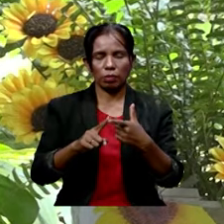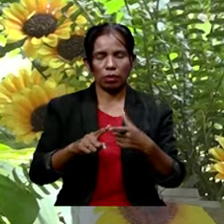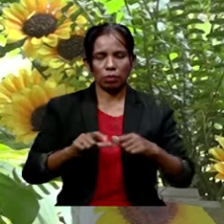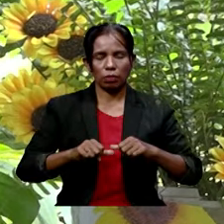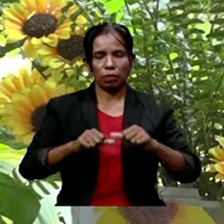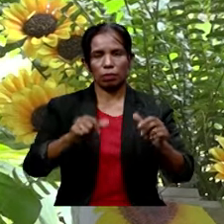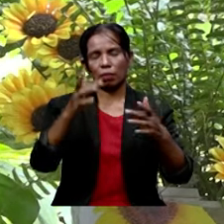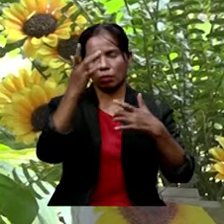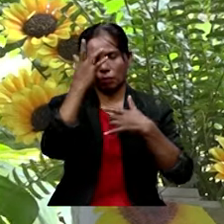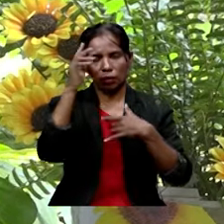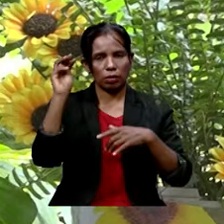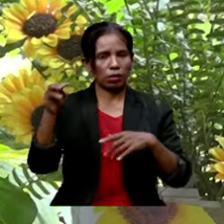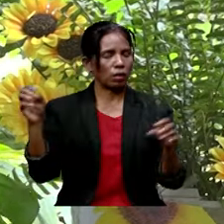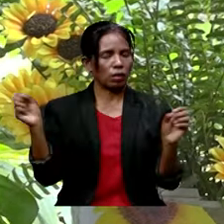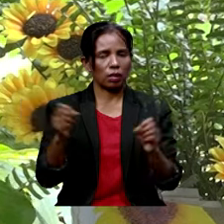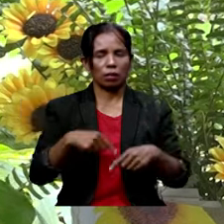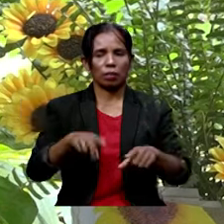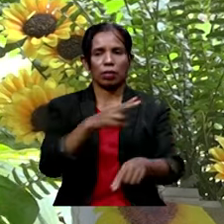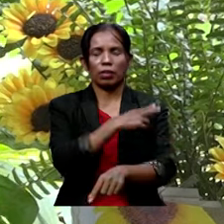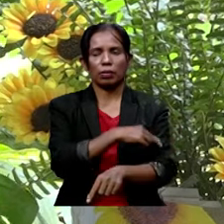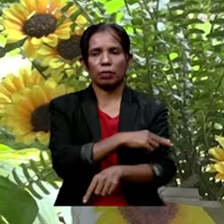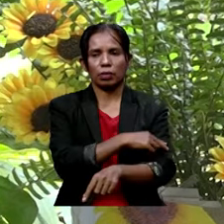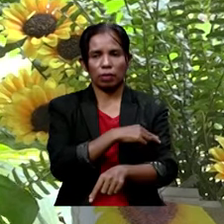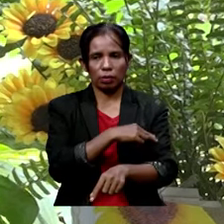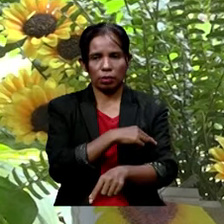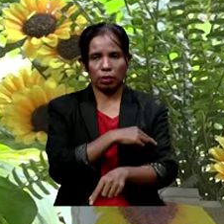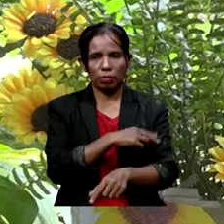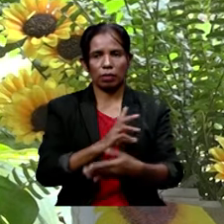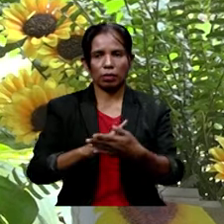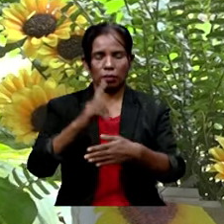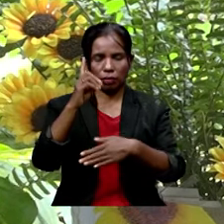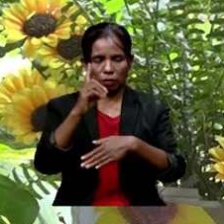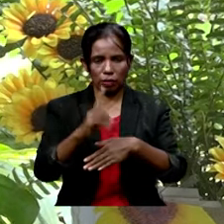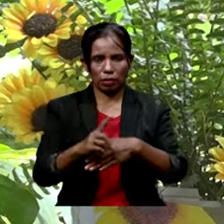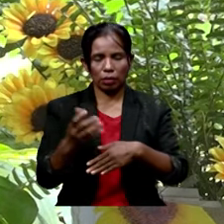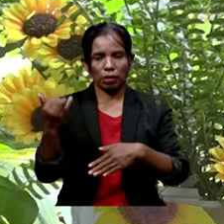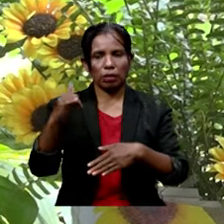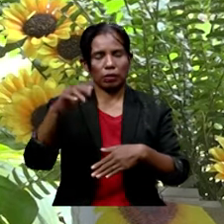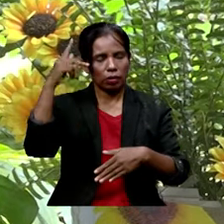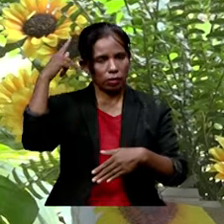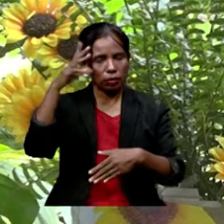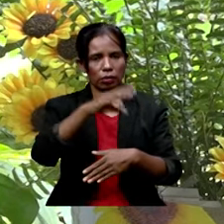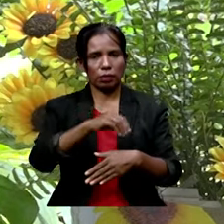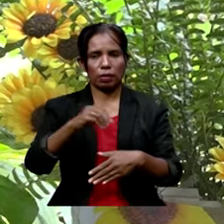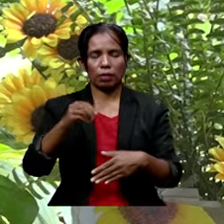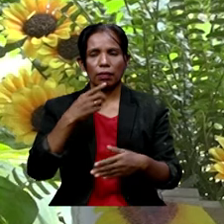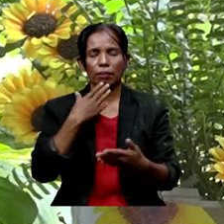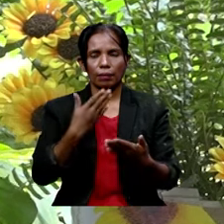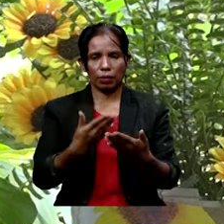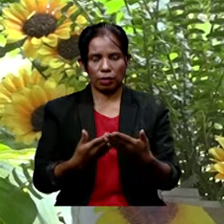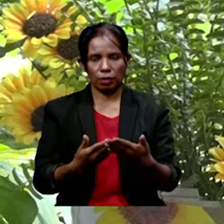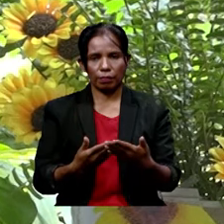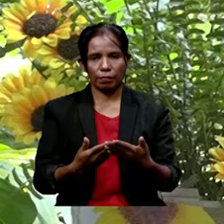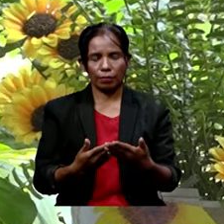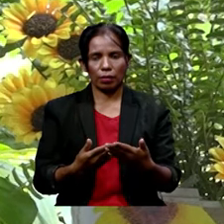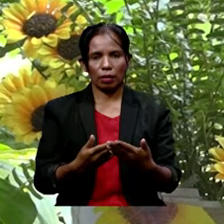acidente, nia la halo tratamento no ber rutinária desenvolve tante basicosa e nia parte da bolo di